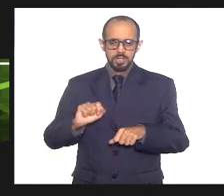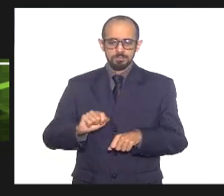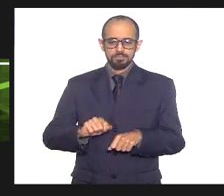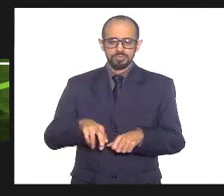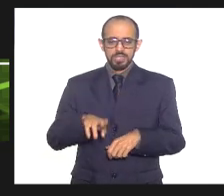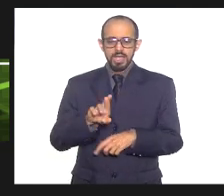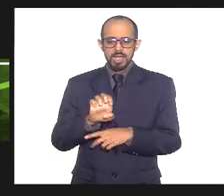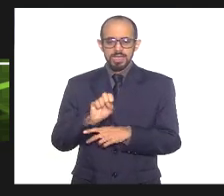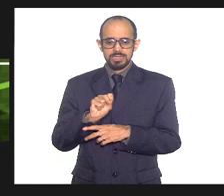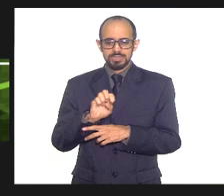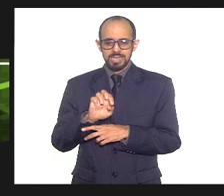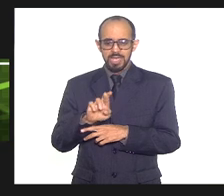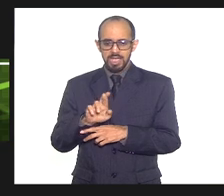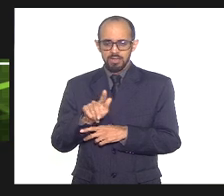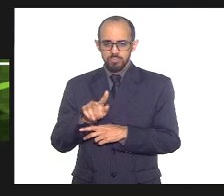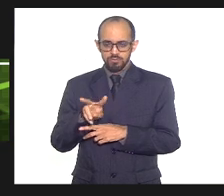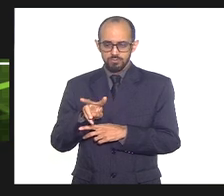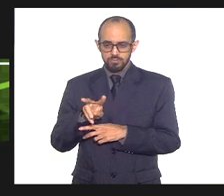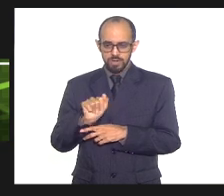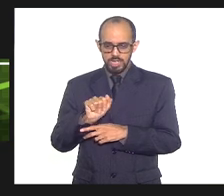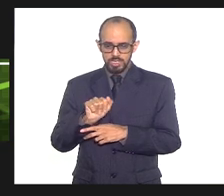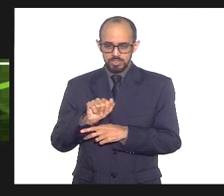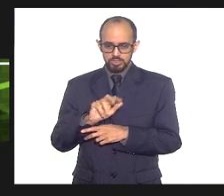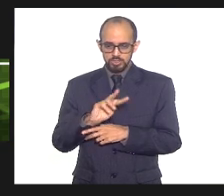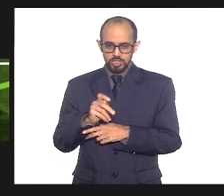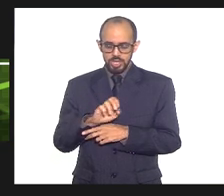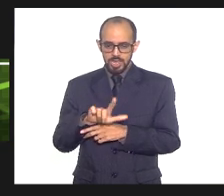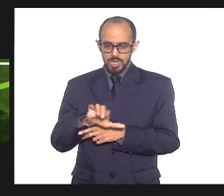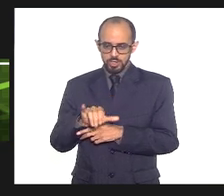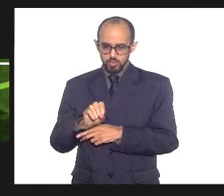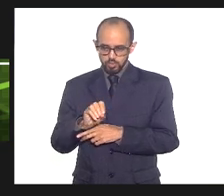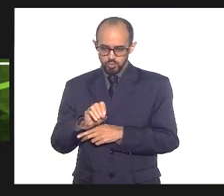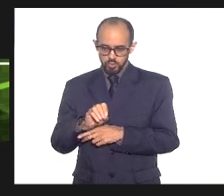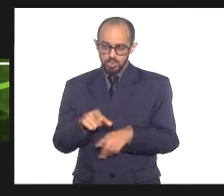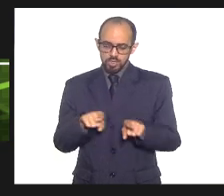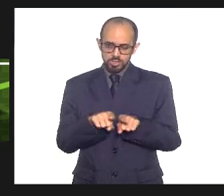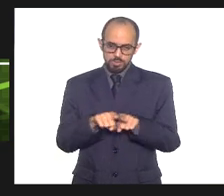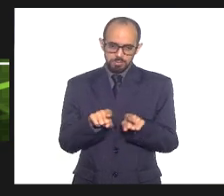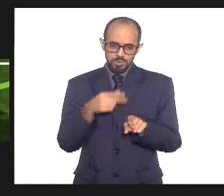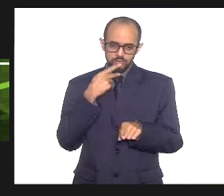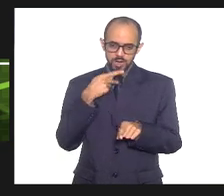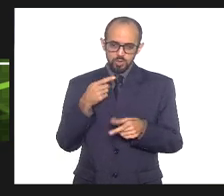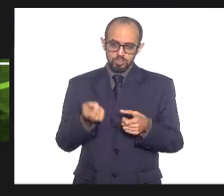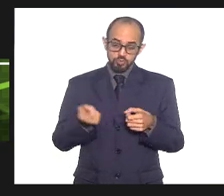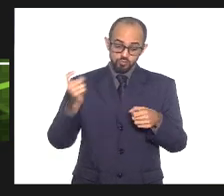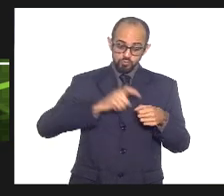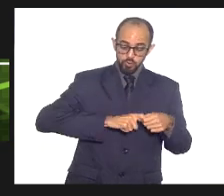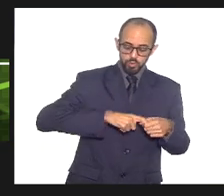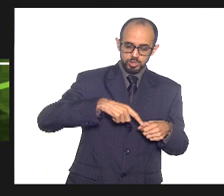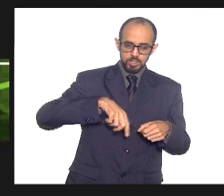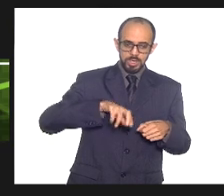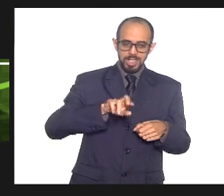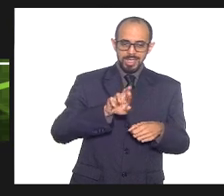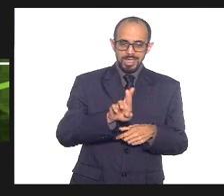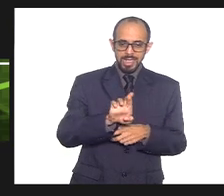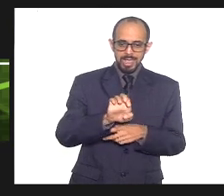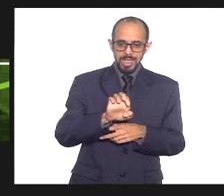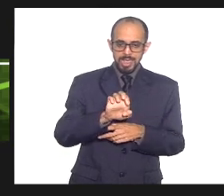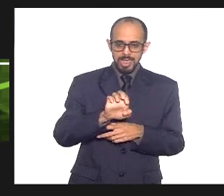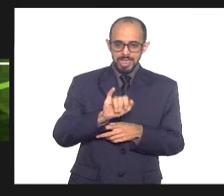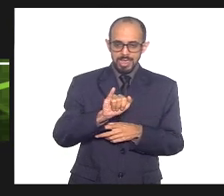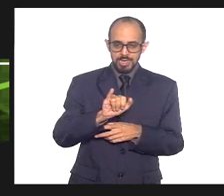hélio, e quando se falou em reinjeção agora por causa do gás carbônico, me chamou a atenção. Até que